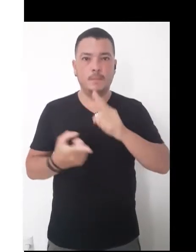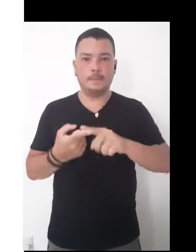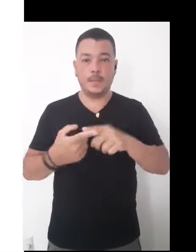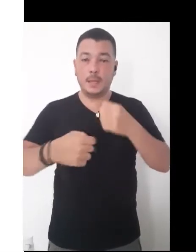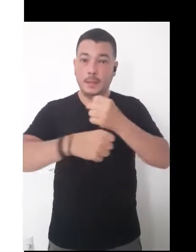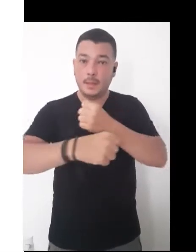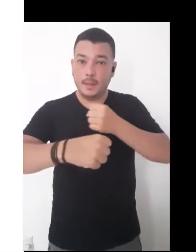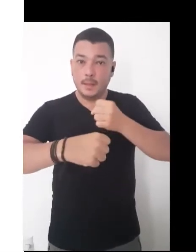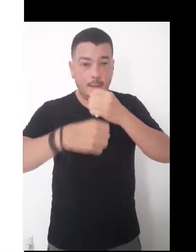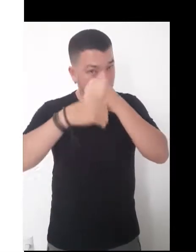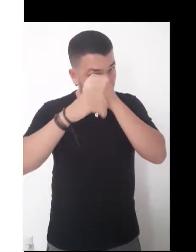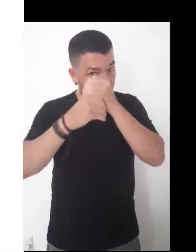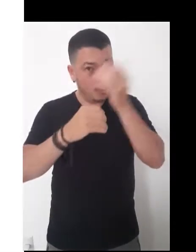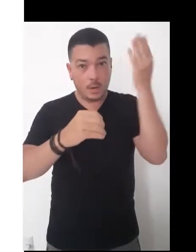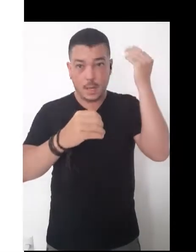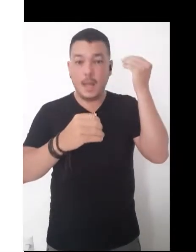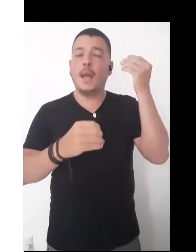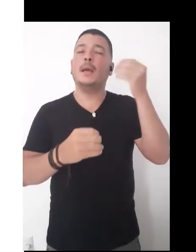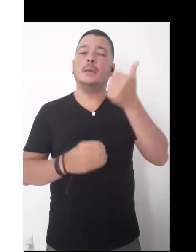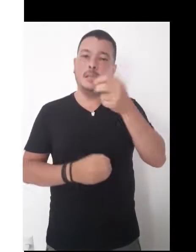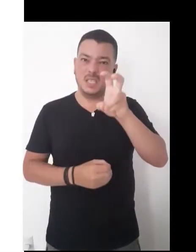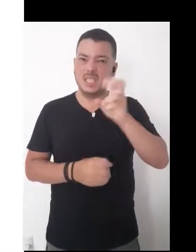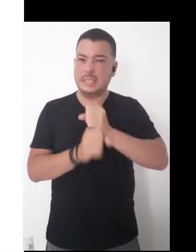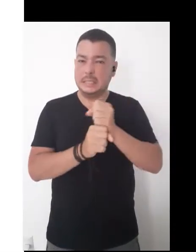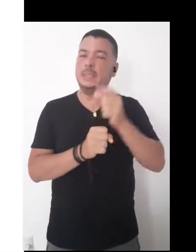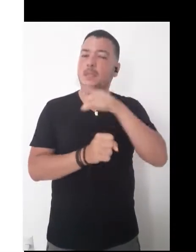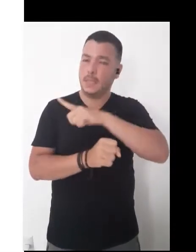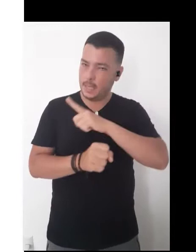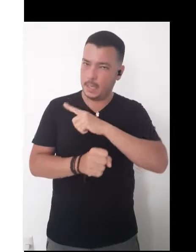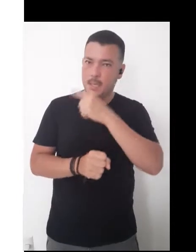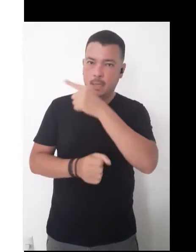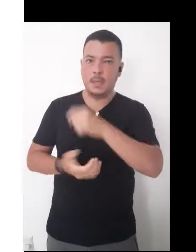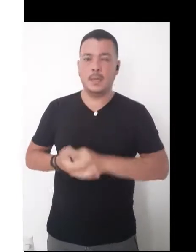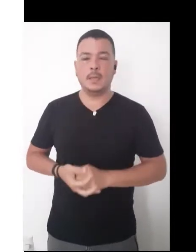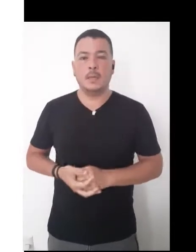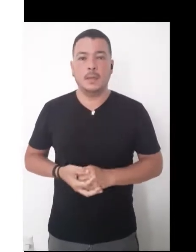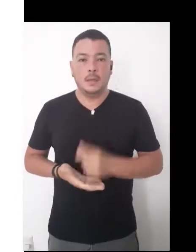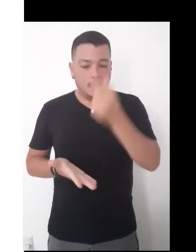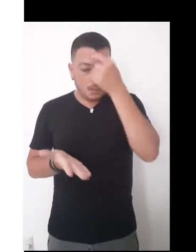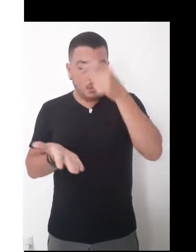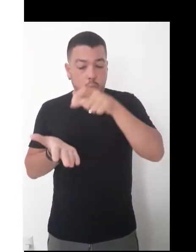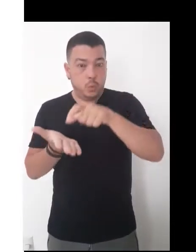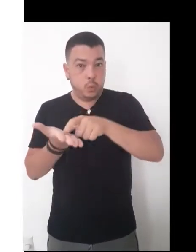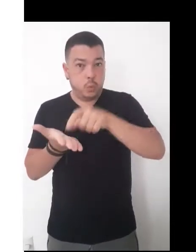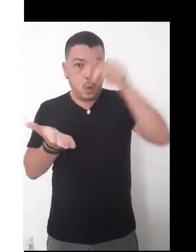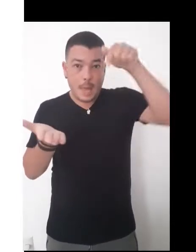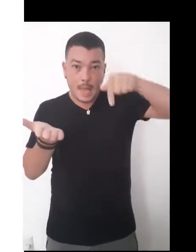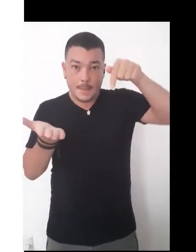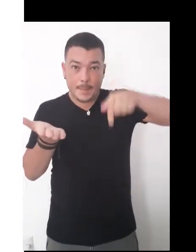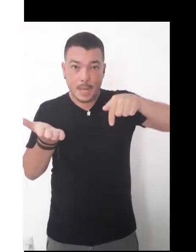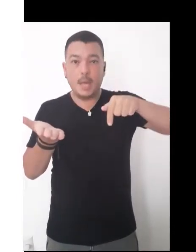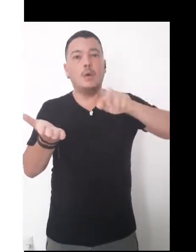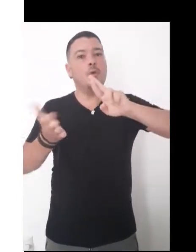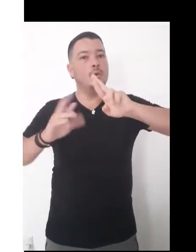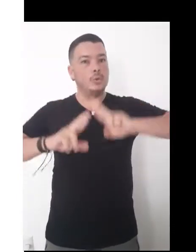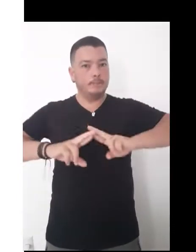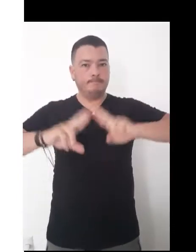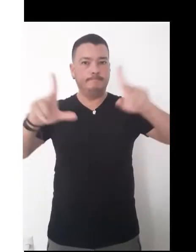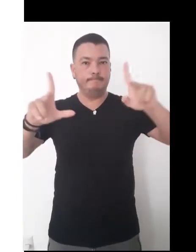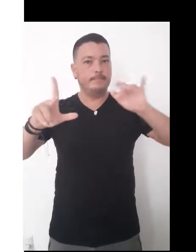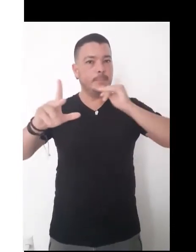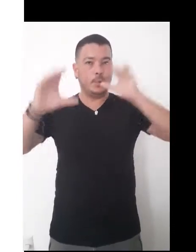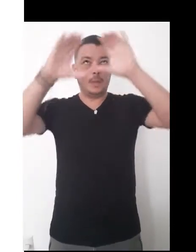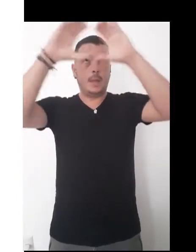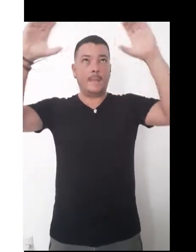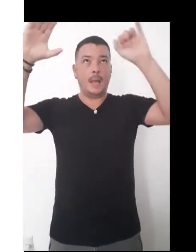de 15 anos atrás também. Essa memória aqui de baixo ela já tem umas características diferentes. Né? Então, por exemplo, ela tem um chip